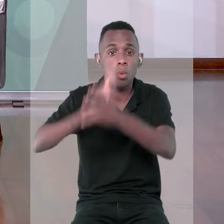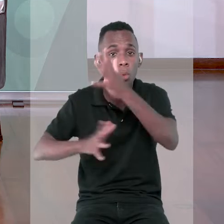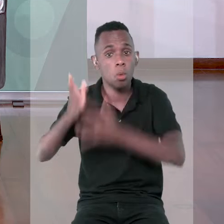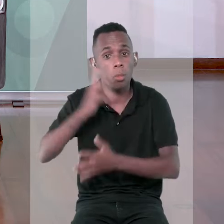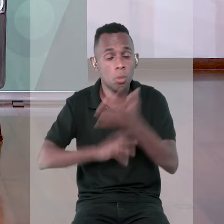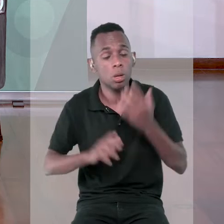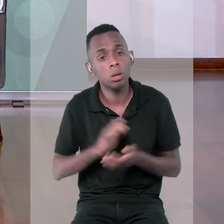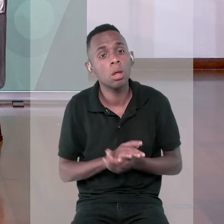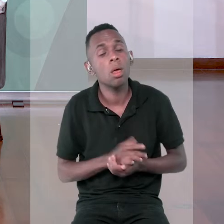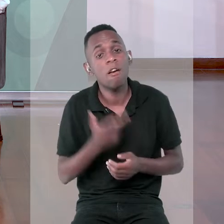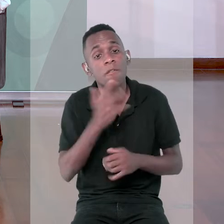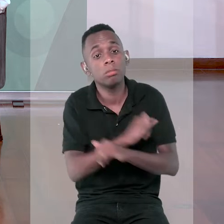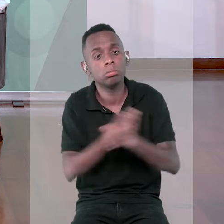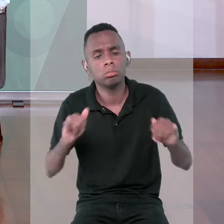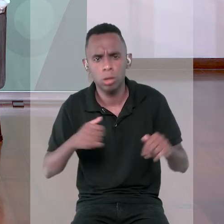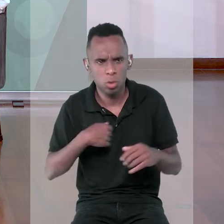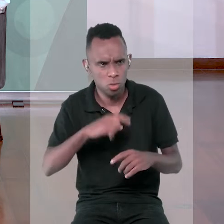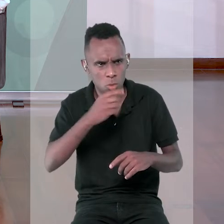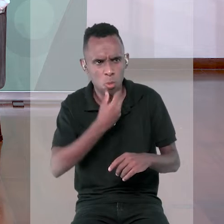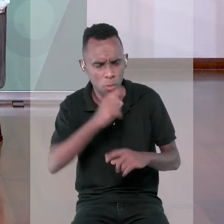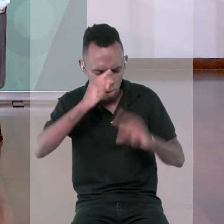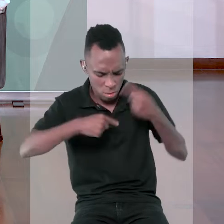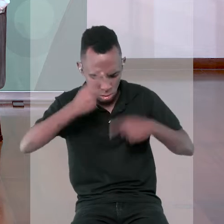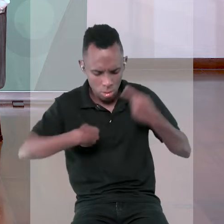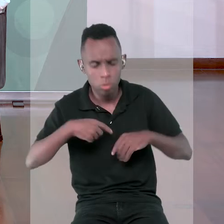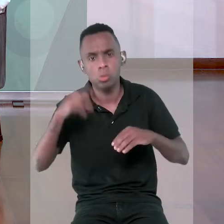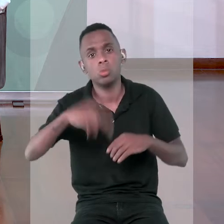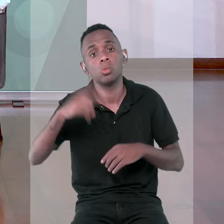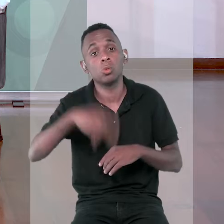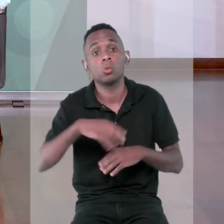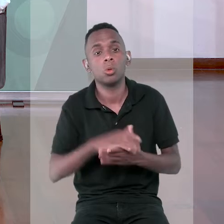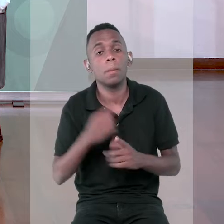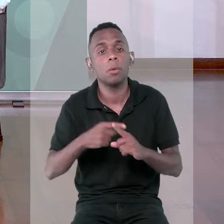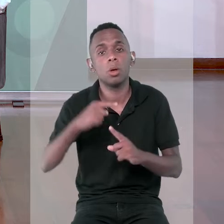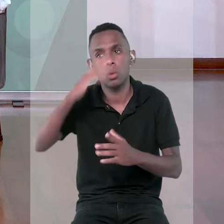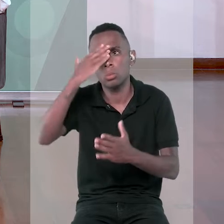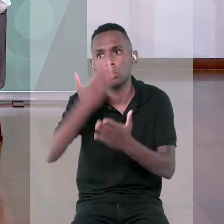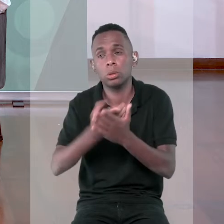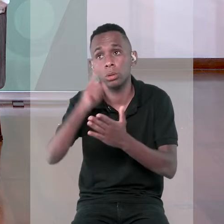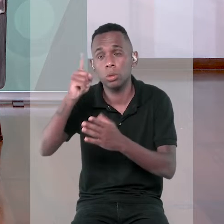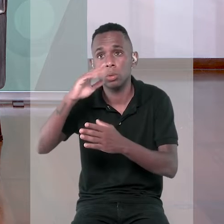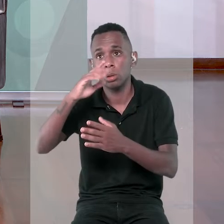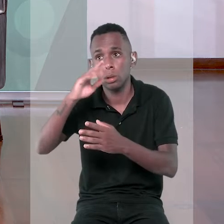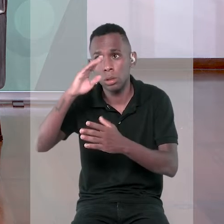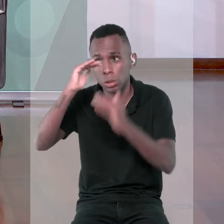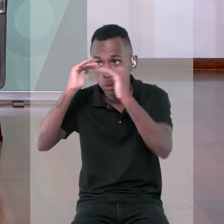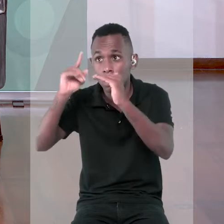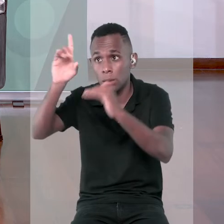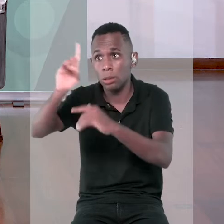olha, eu não obedeço homem nenhum nesse mundo, porque eu obedeço a Deus. Olha o